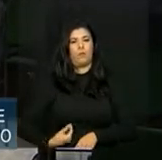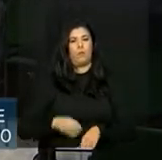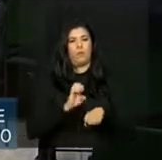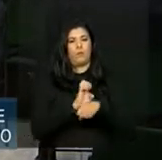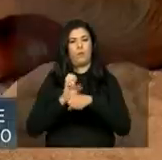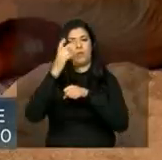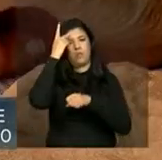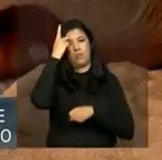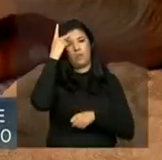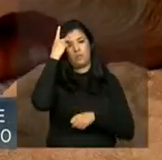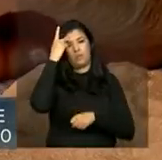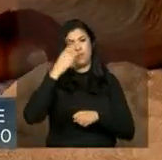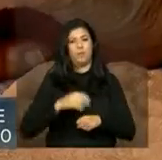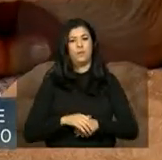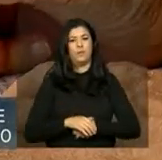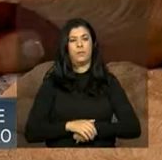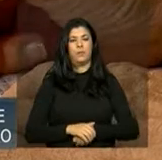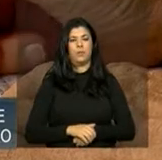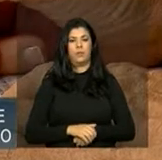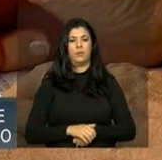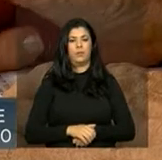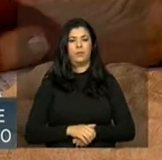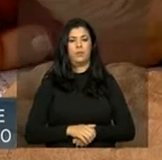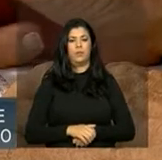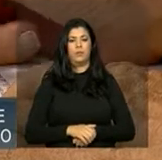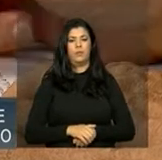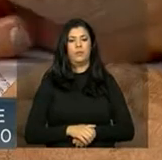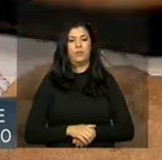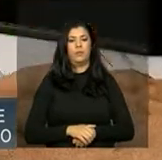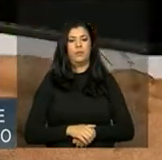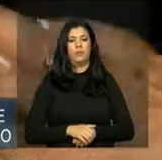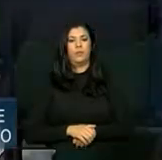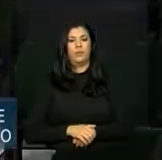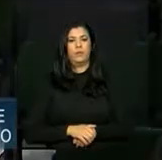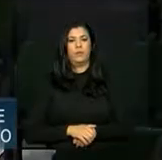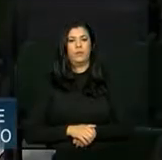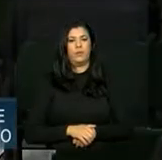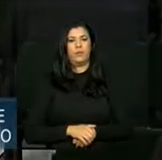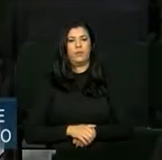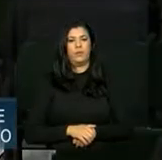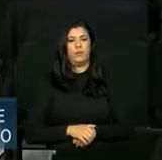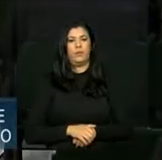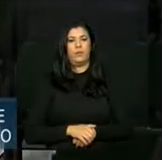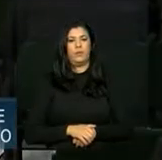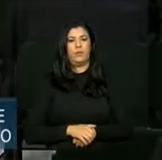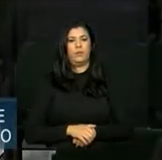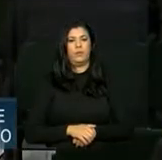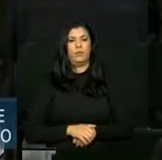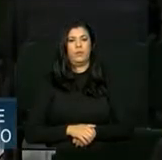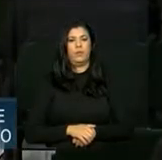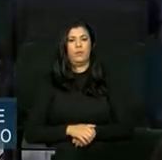Alckmin E aí G1